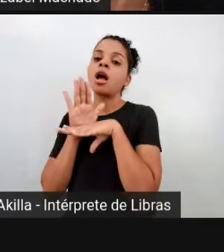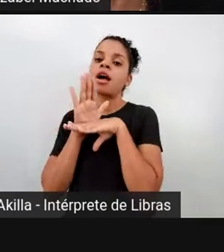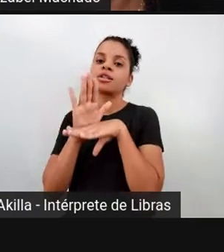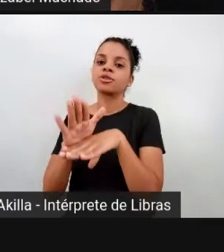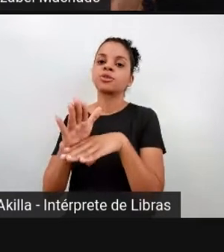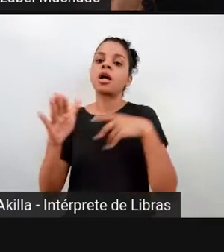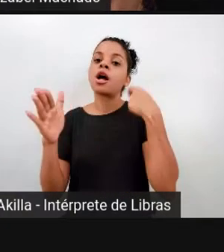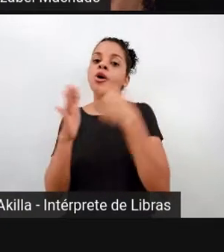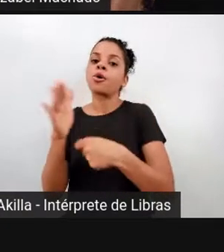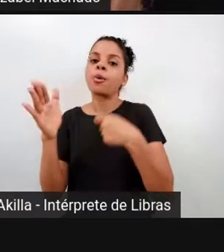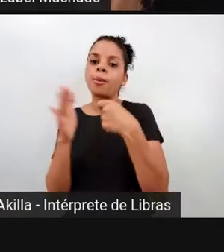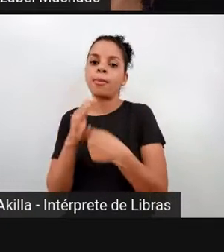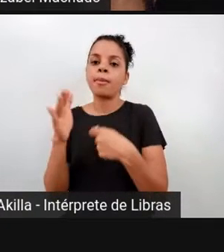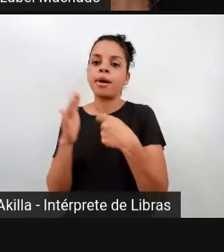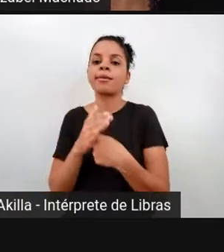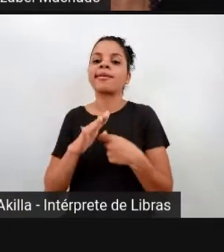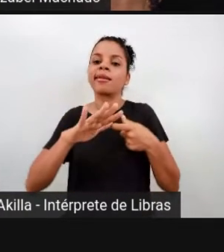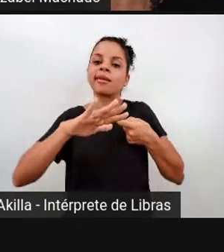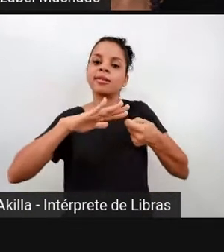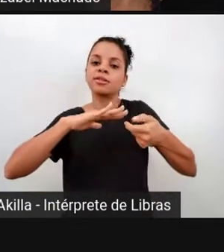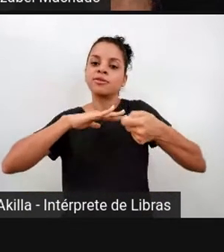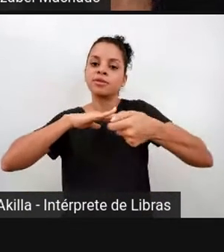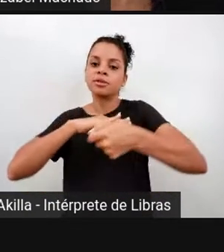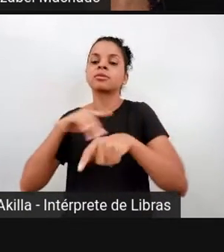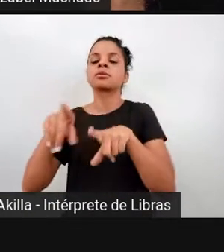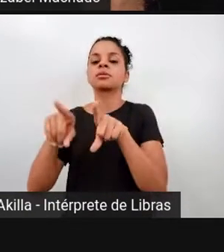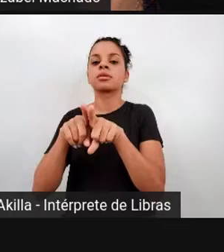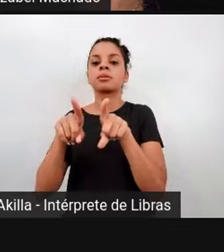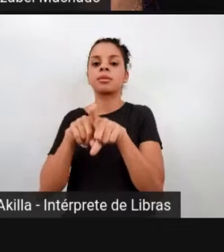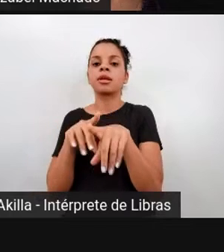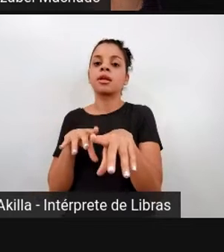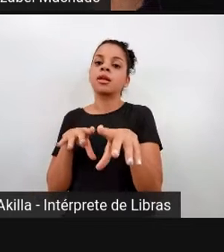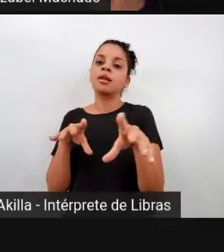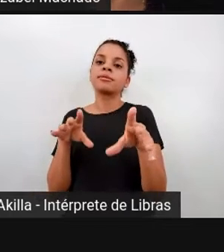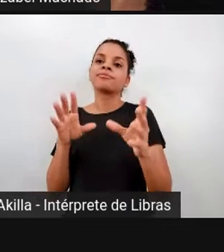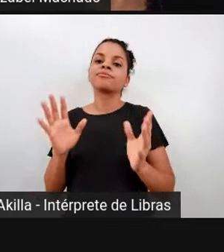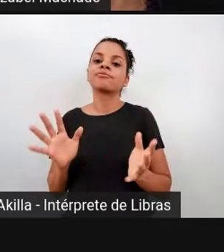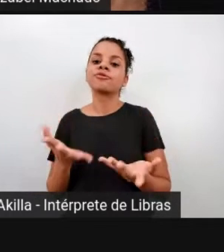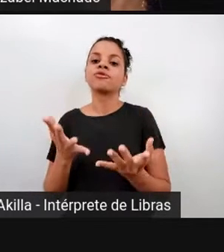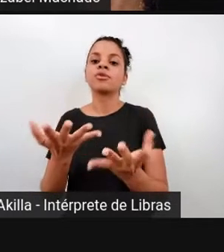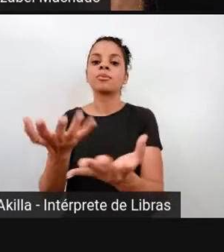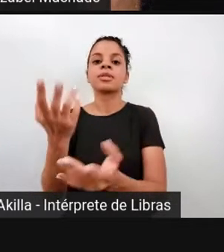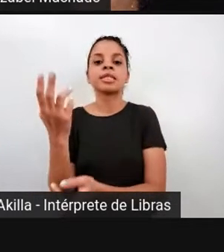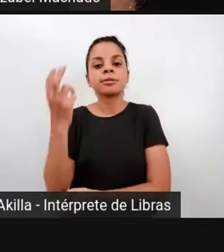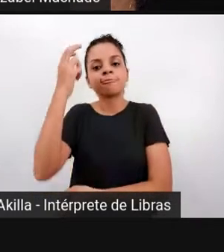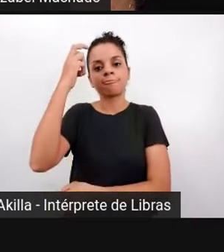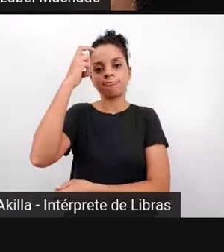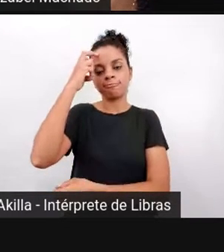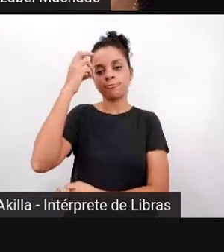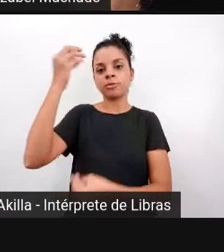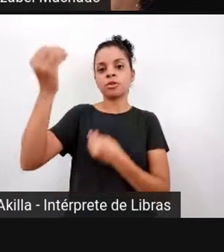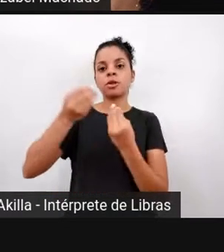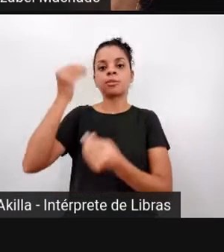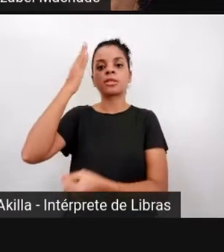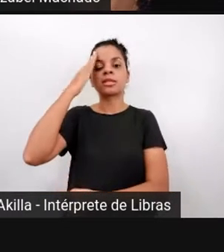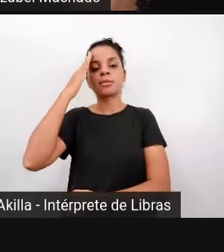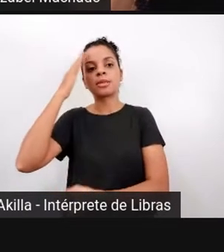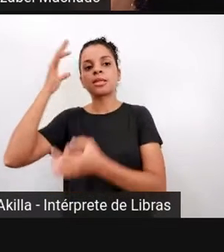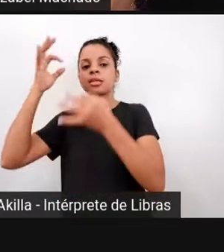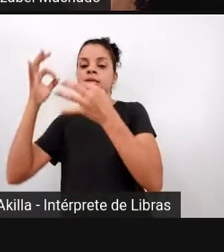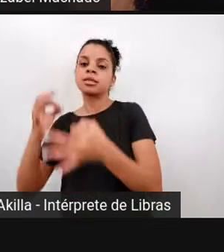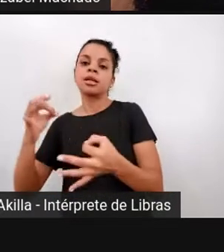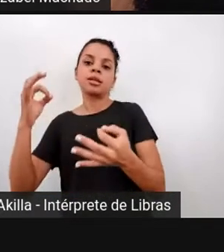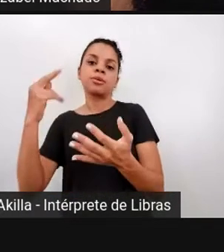para a formação do cidadão e da cidadã em relação a onde checar informações corretas sobre